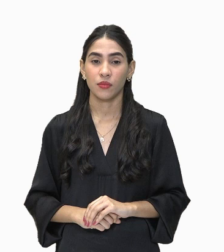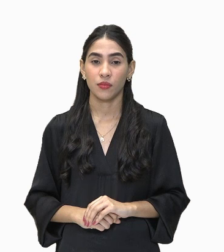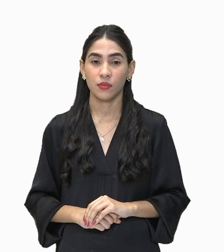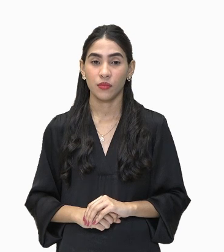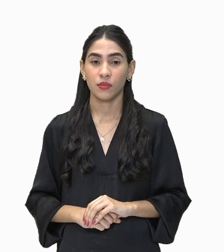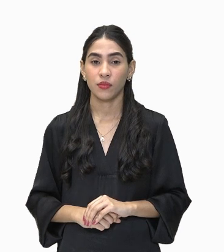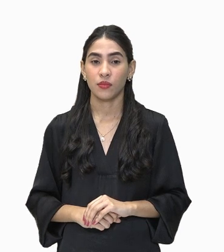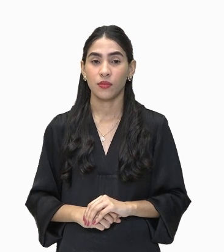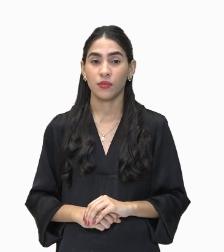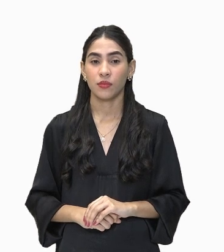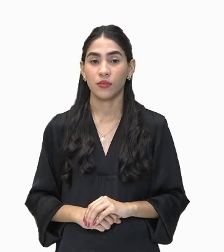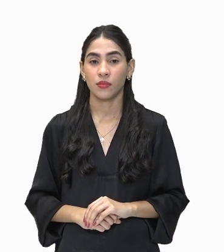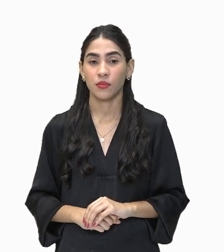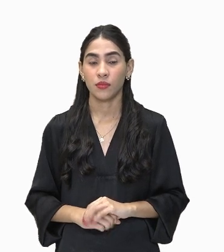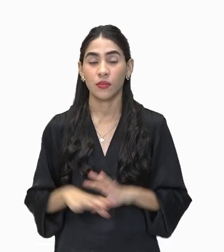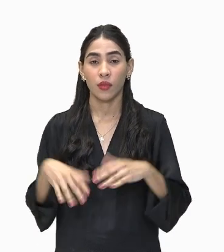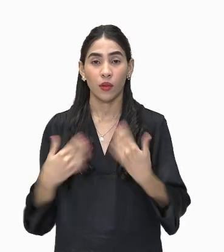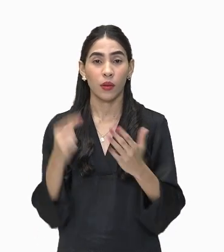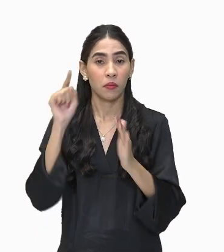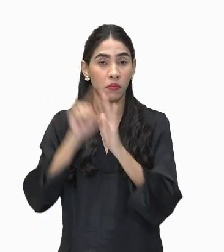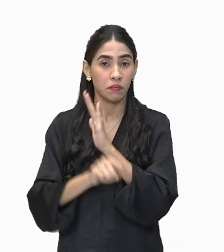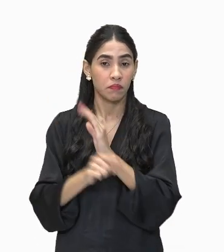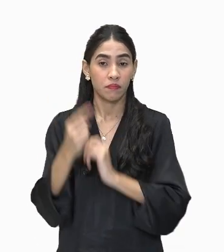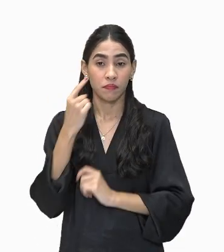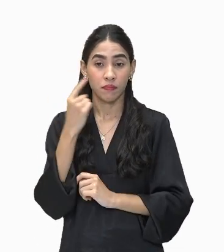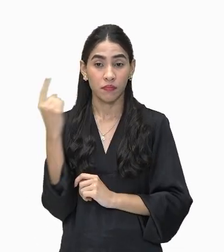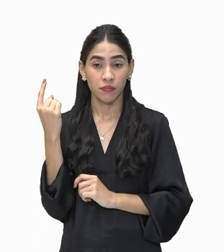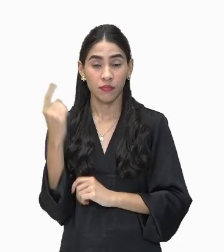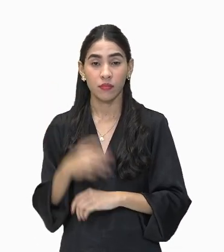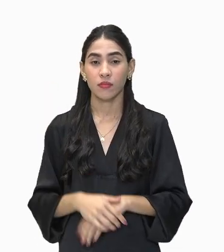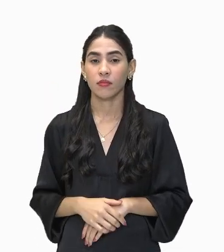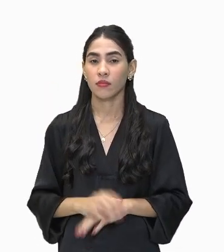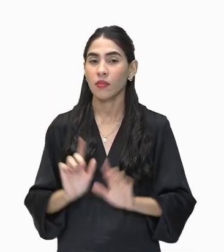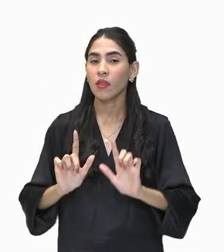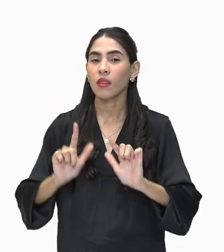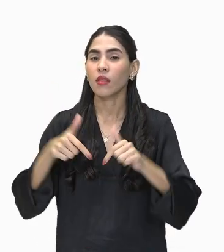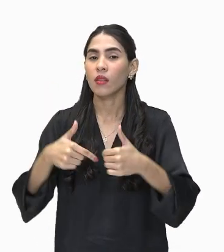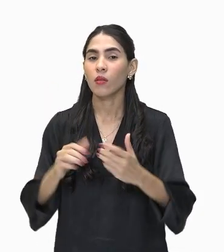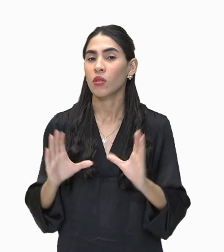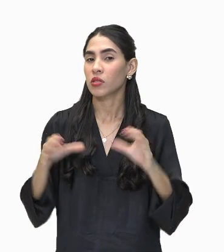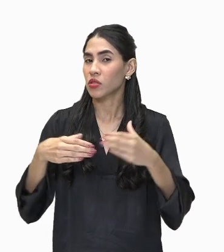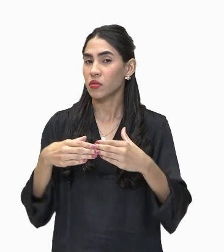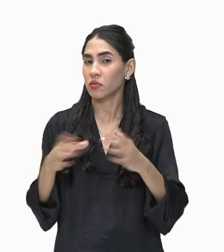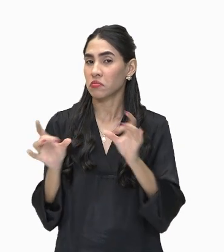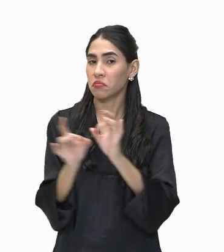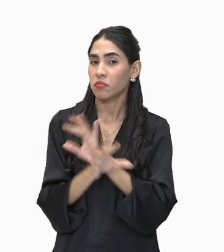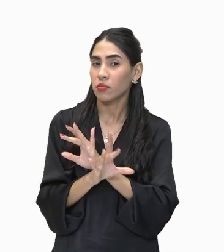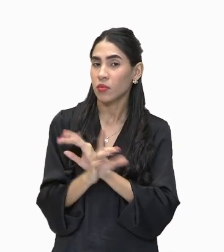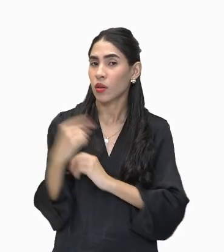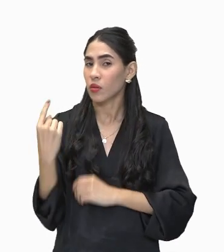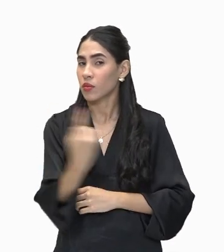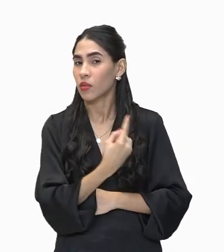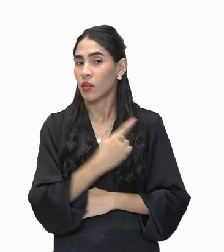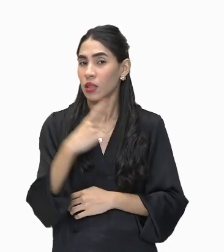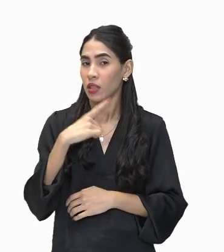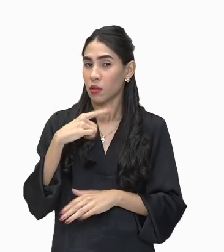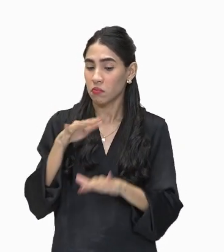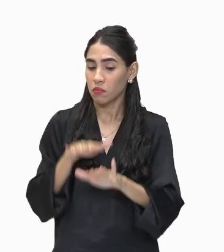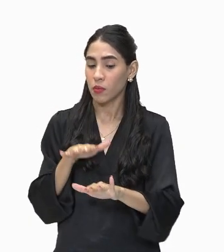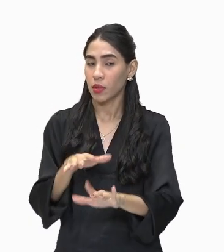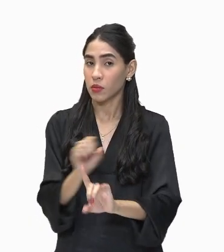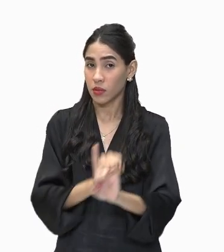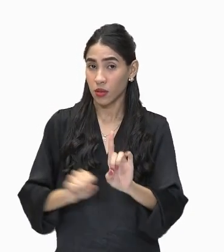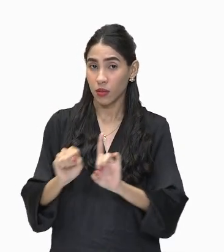Vamos agora perguntar: basta uma ação coletiva para que nós tenhamos um movimento